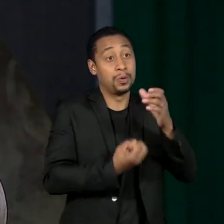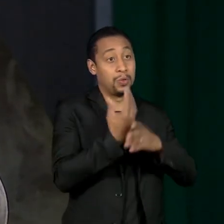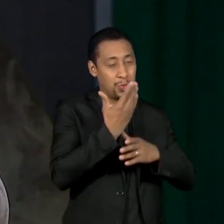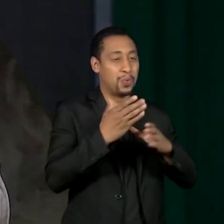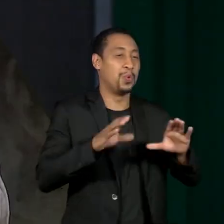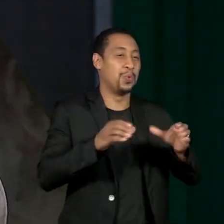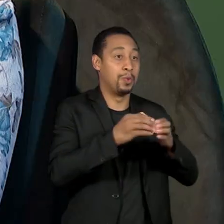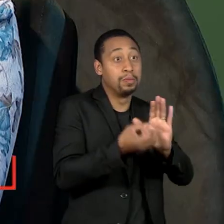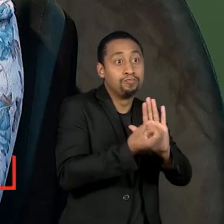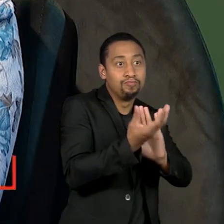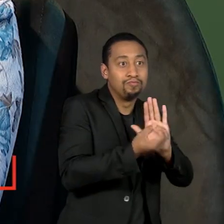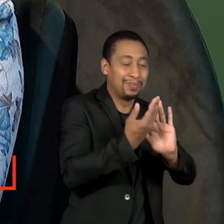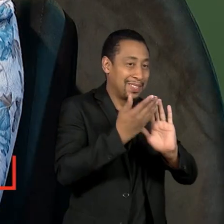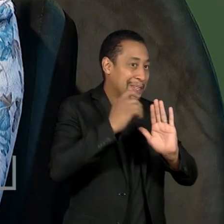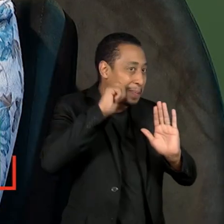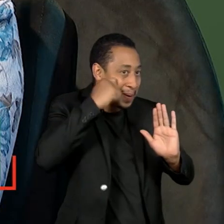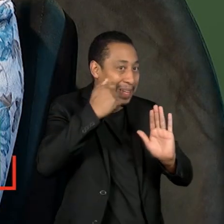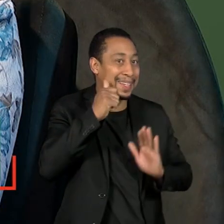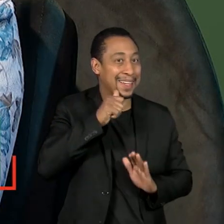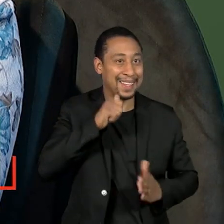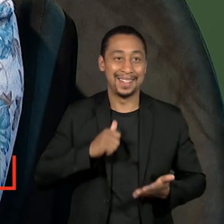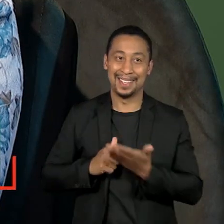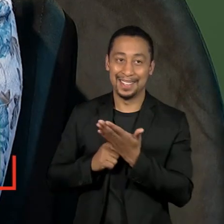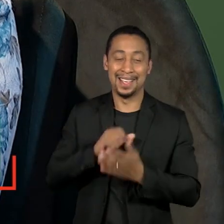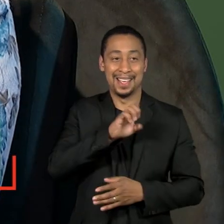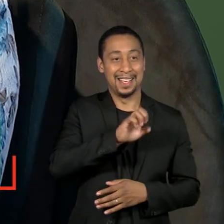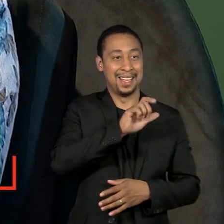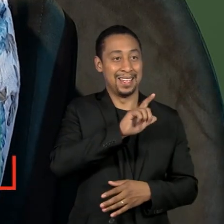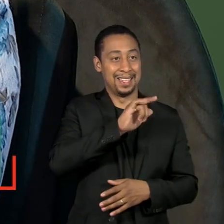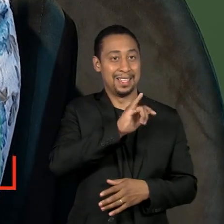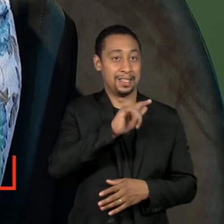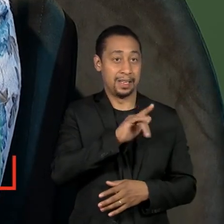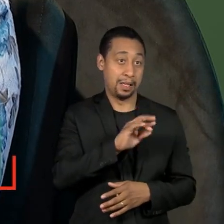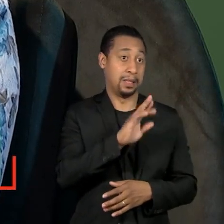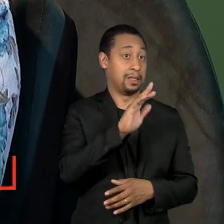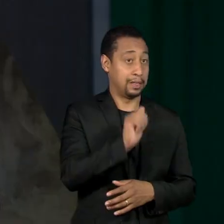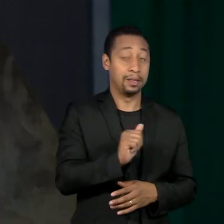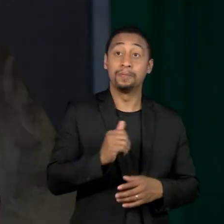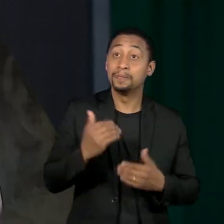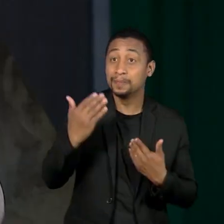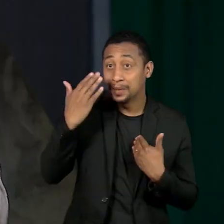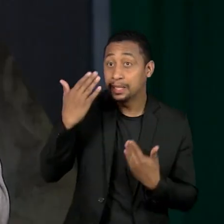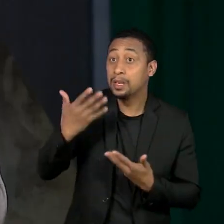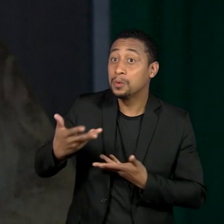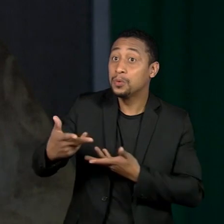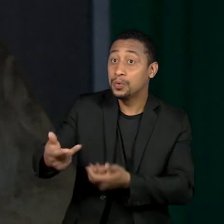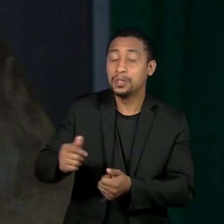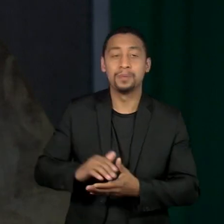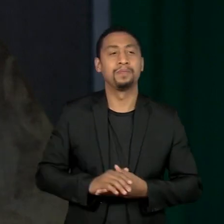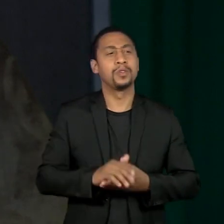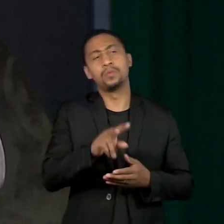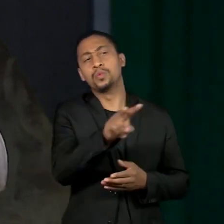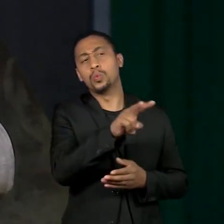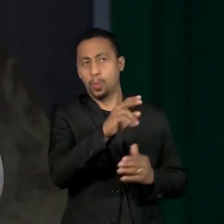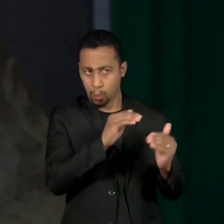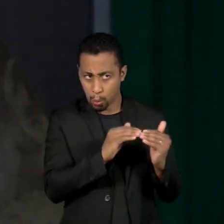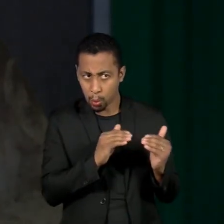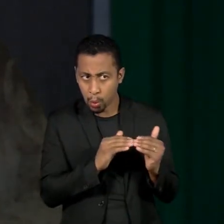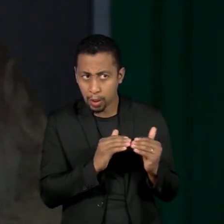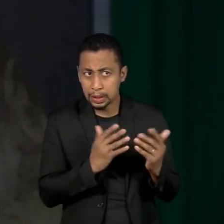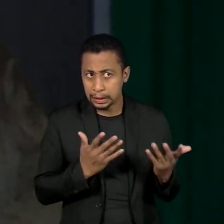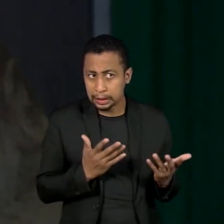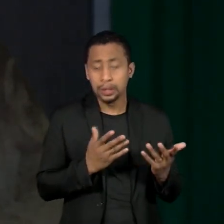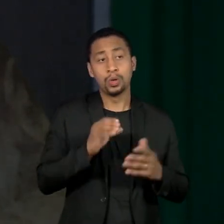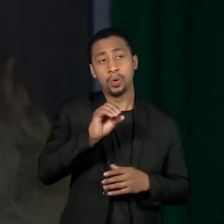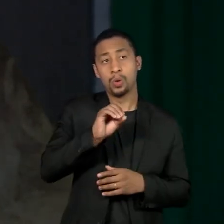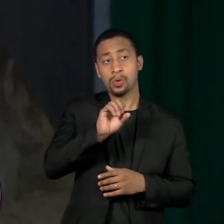Sarau das Pretas, Elisandra Souza. Obrigado, Elisandra. Seja bem-vinda. Eu que agradeço o convite. Vocês concordam com essa fala do Oswaldo